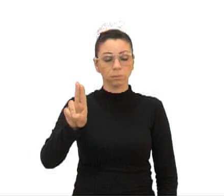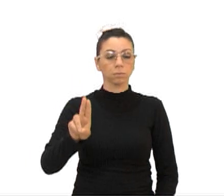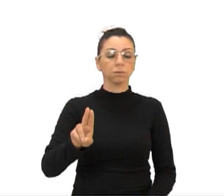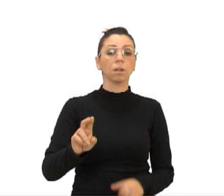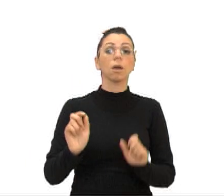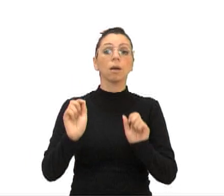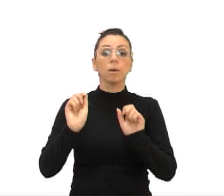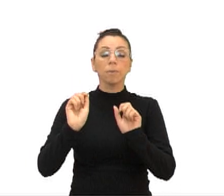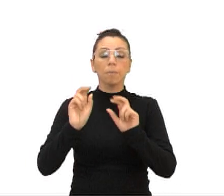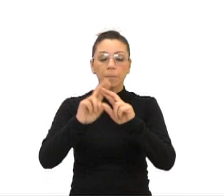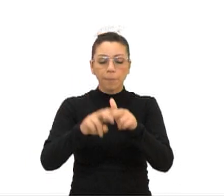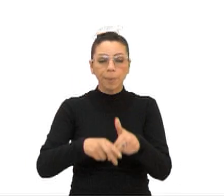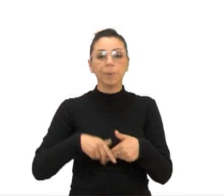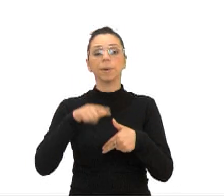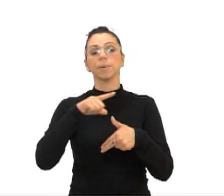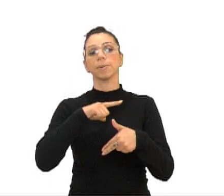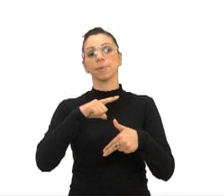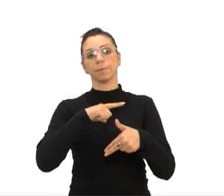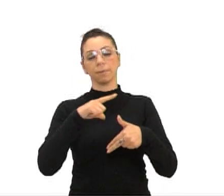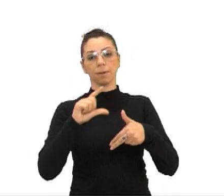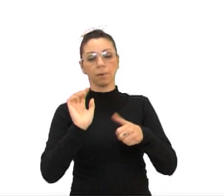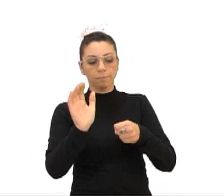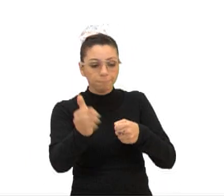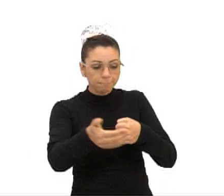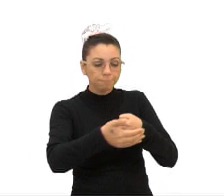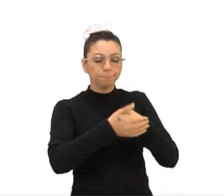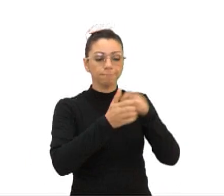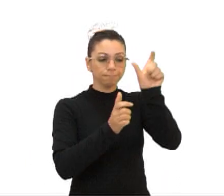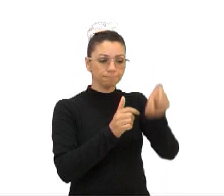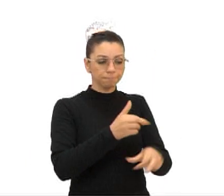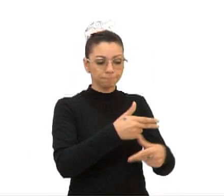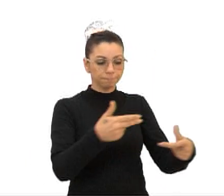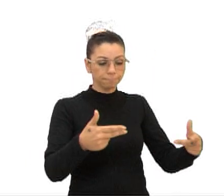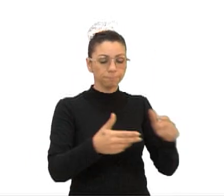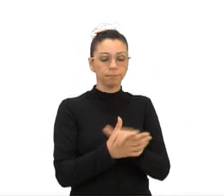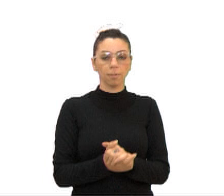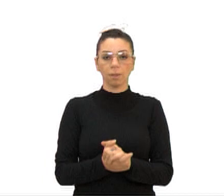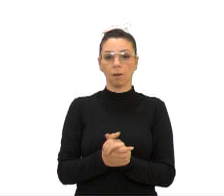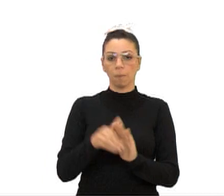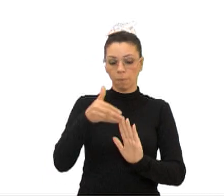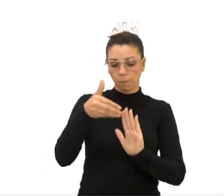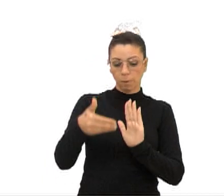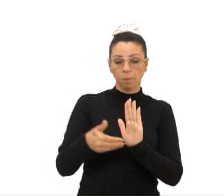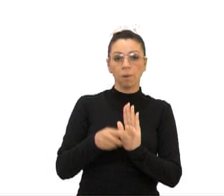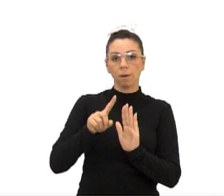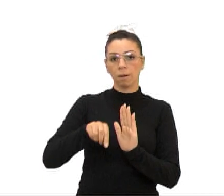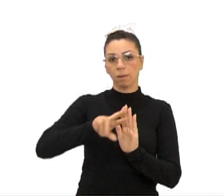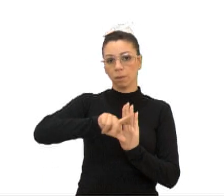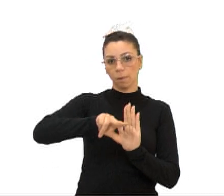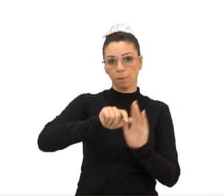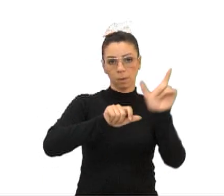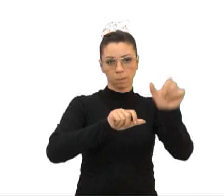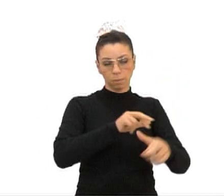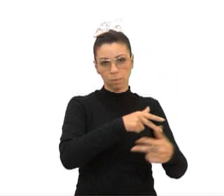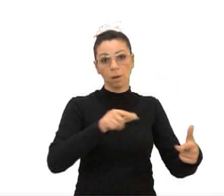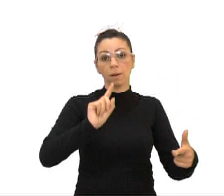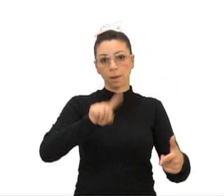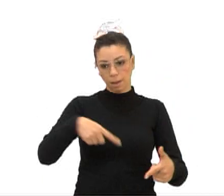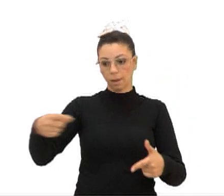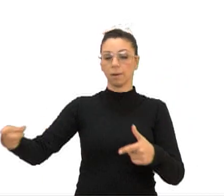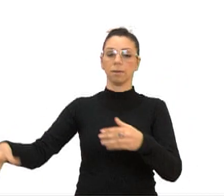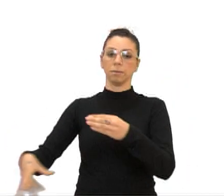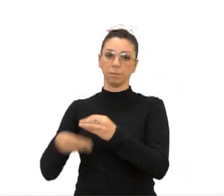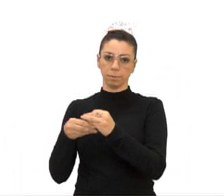sujeito oculto. Ele não aparece, mas eu sei quem ele é. E se tudo aquilo que não for sujeito vai ser o predicado, Se o sujeito